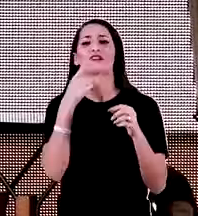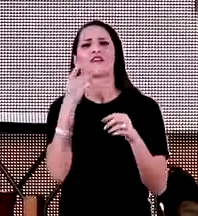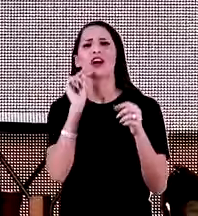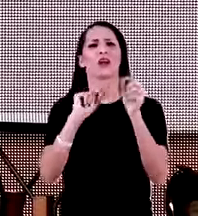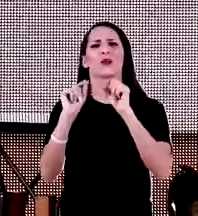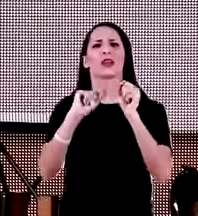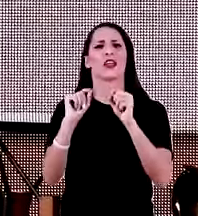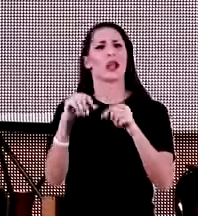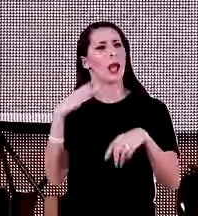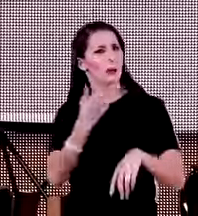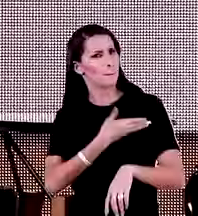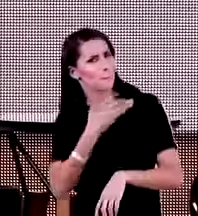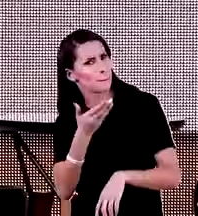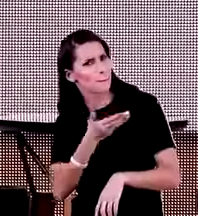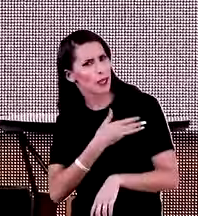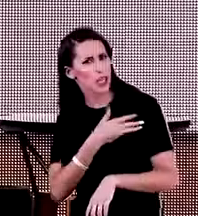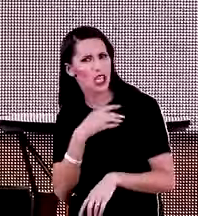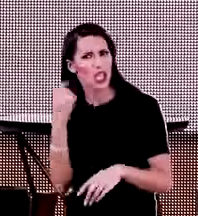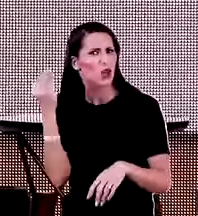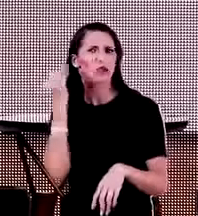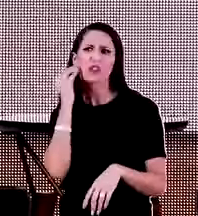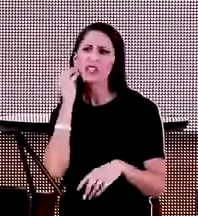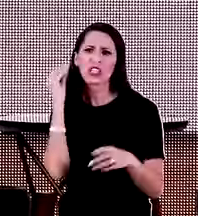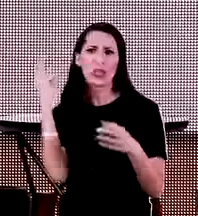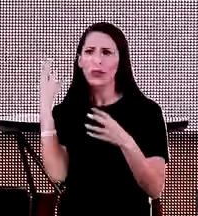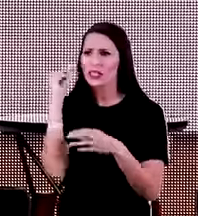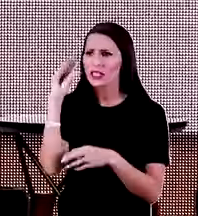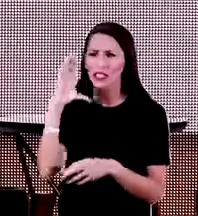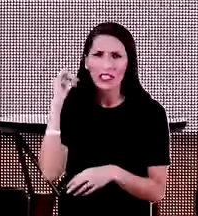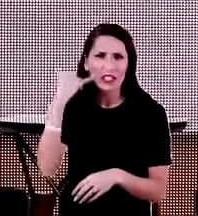telefone? Tentei tanto ligar pra tu, que mentira.